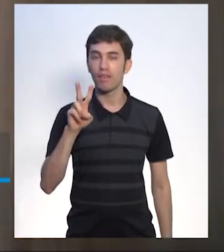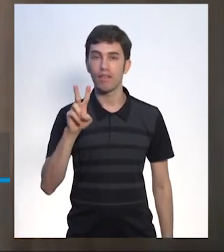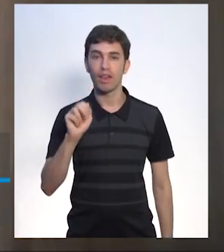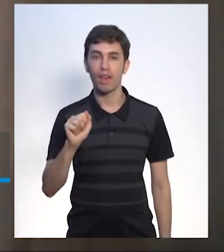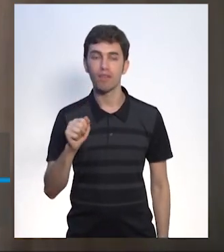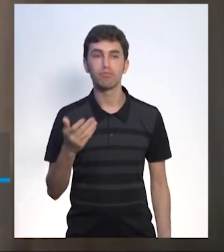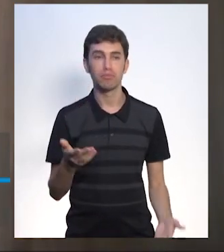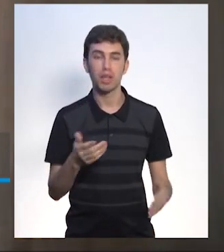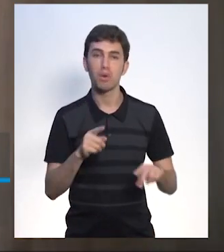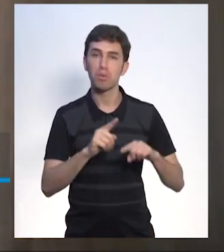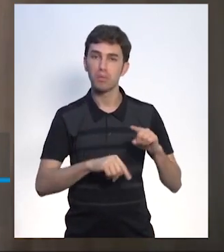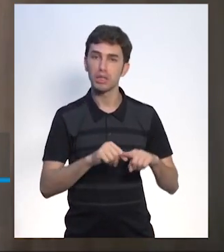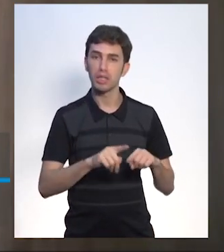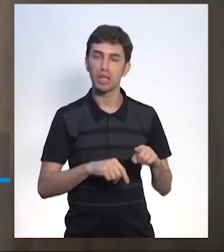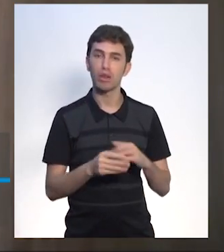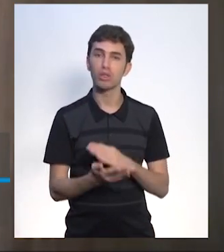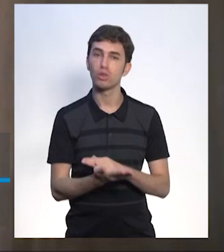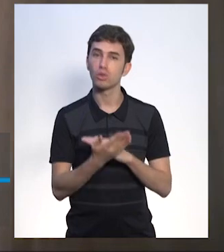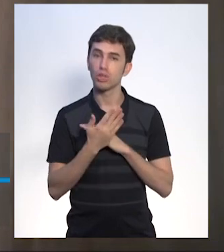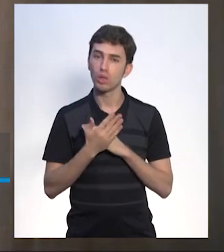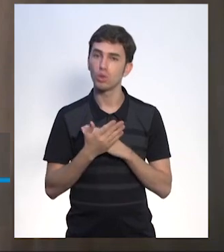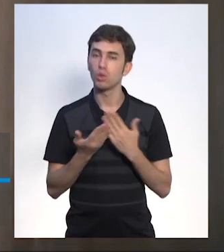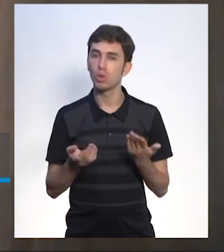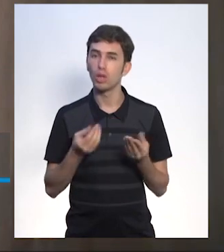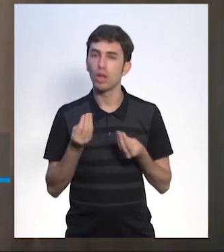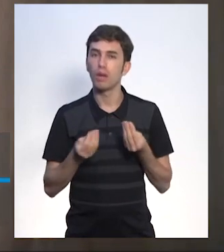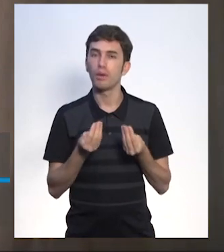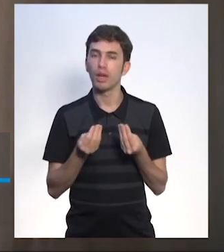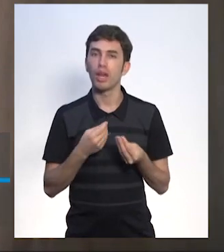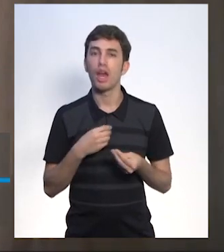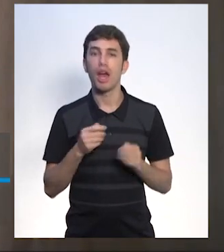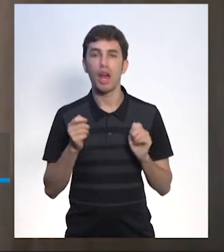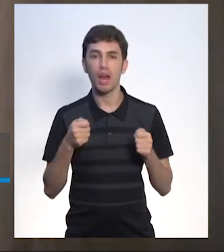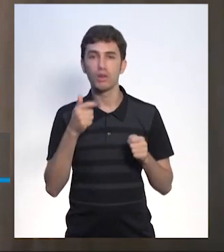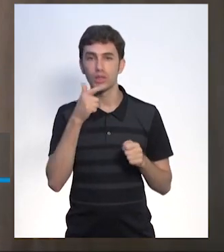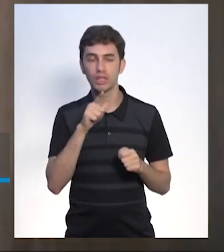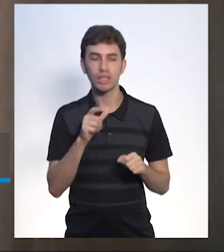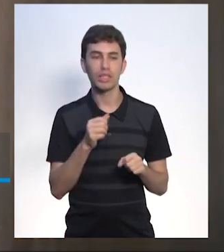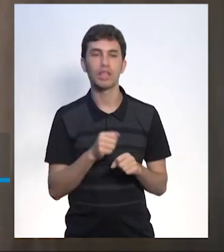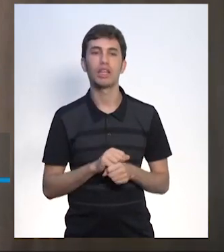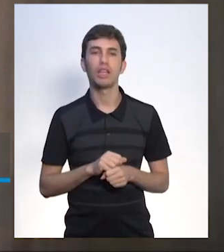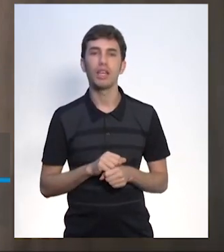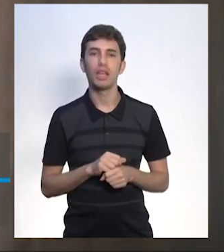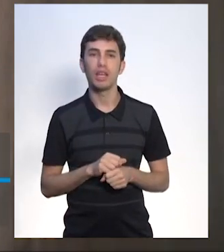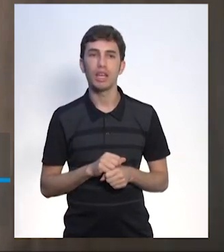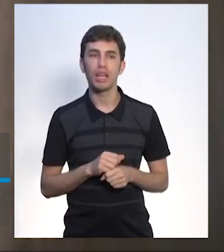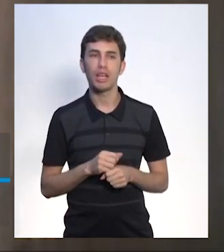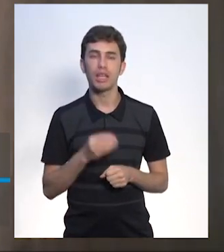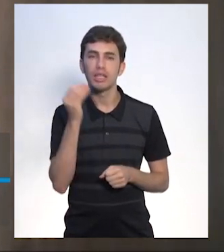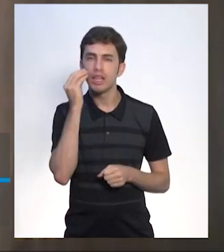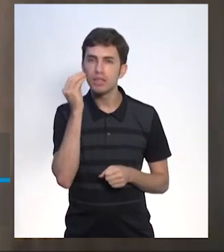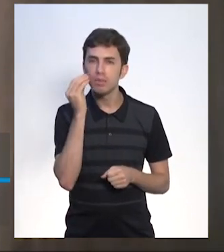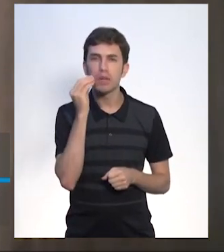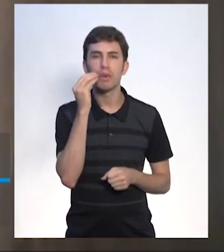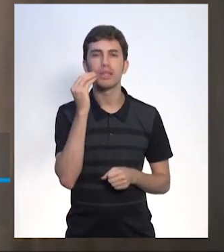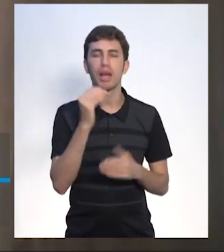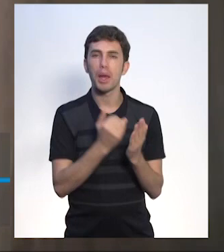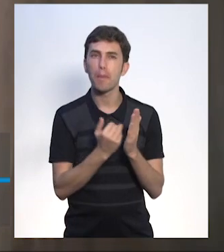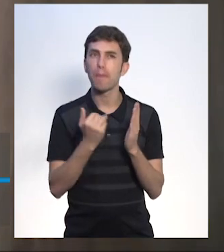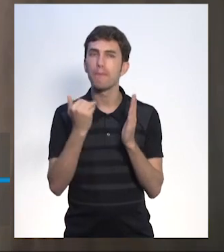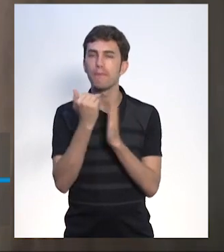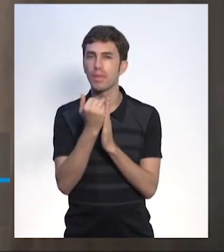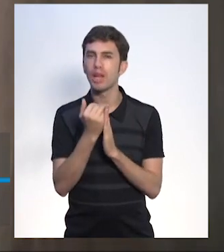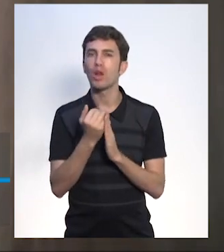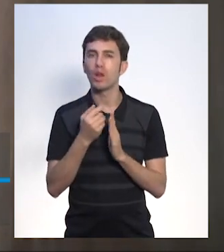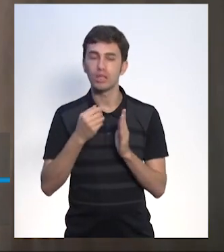possibilita, quando você fala dessa sobreposição, até nos possibilita conseguir experienciar mais, de uma forma um